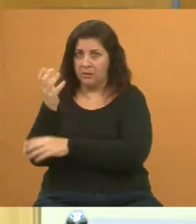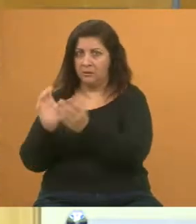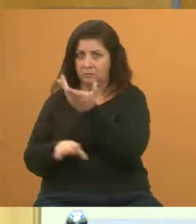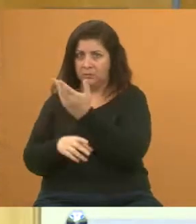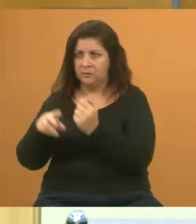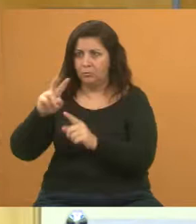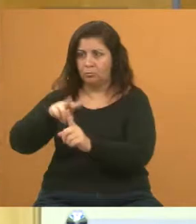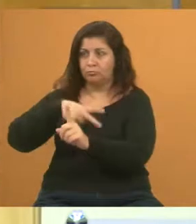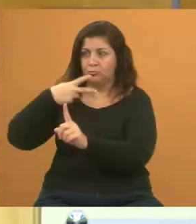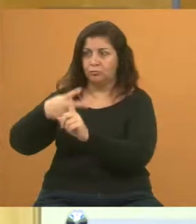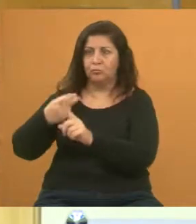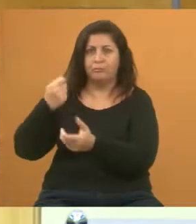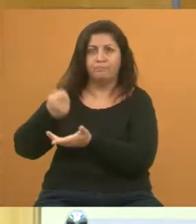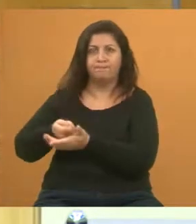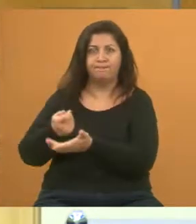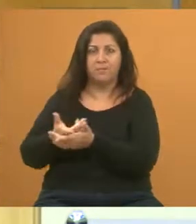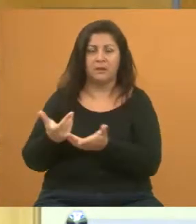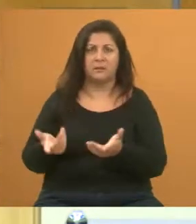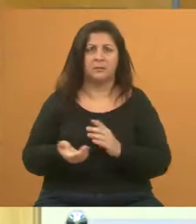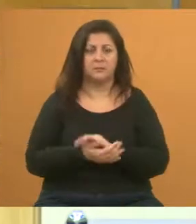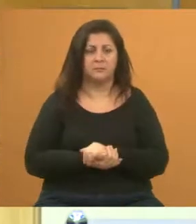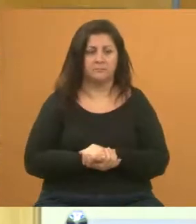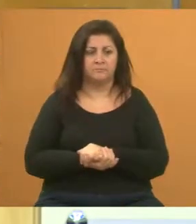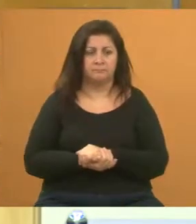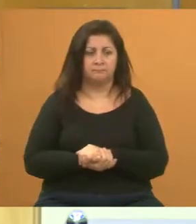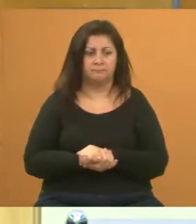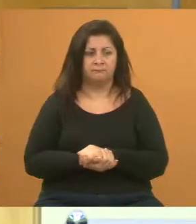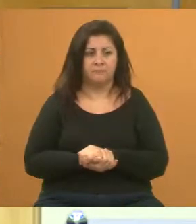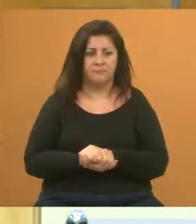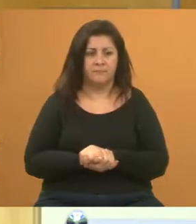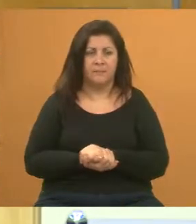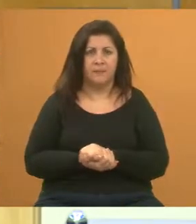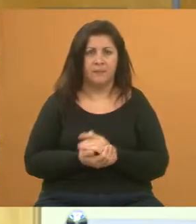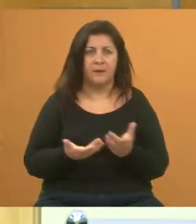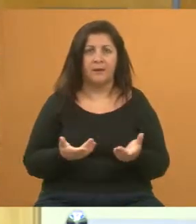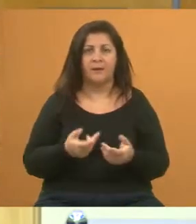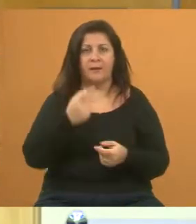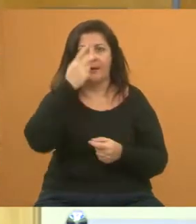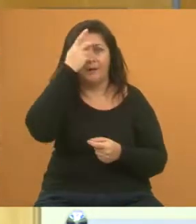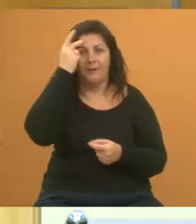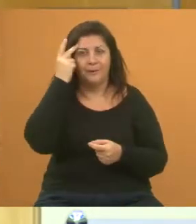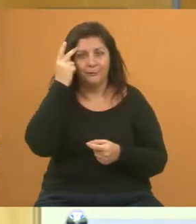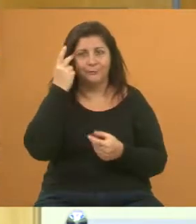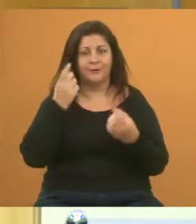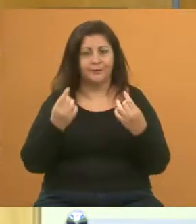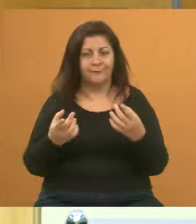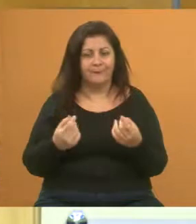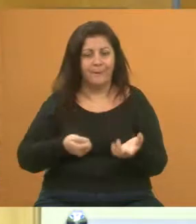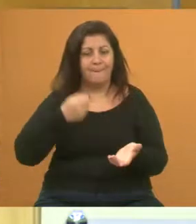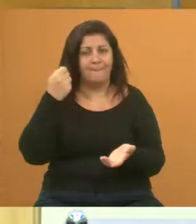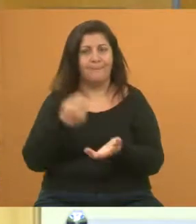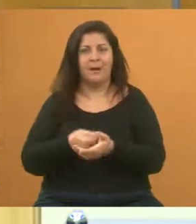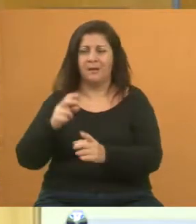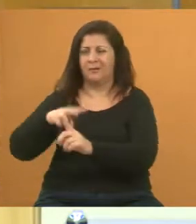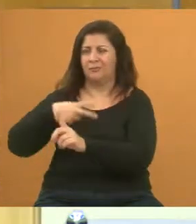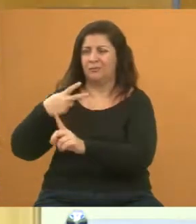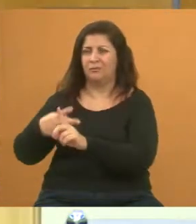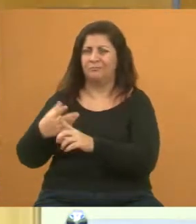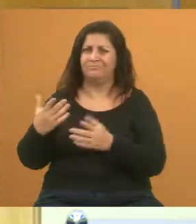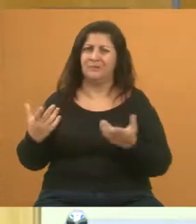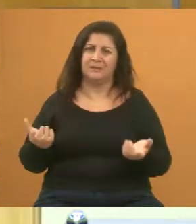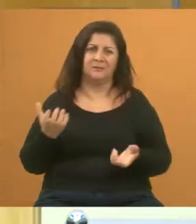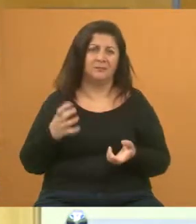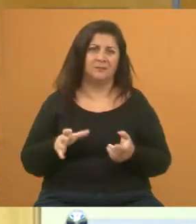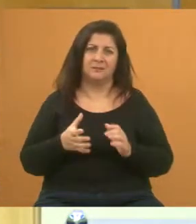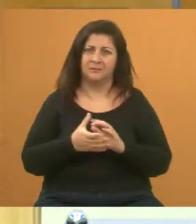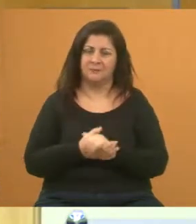plástico. Então, daí, vai custar um pouco mais do bolso do comerciante. Então, a gente precisa primeiro